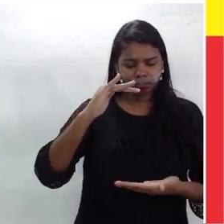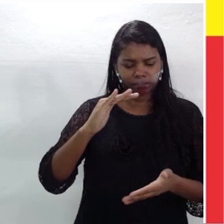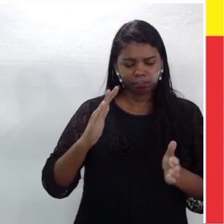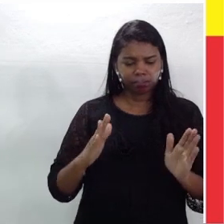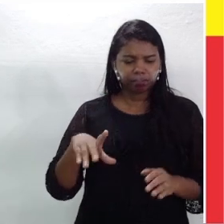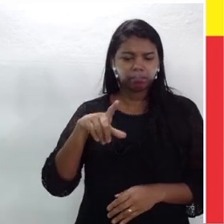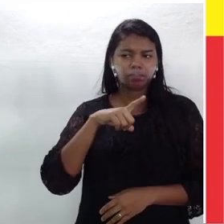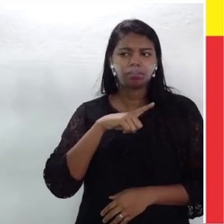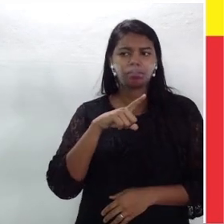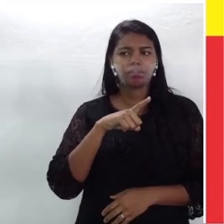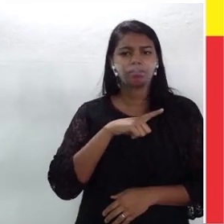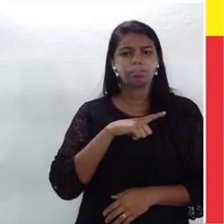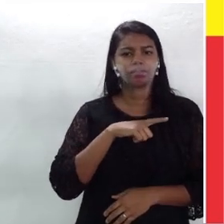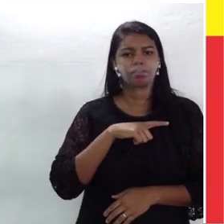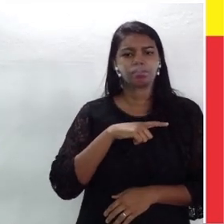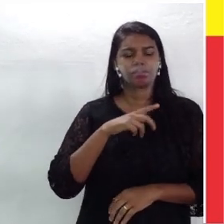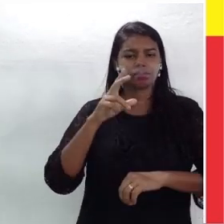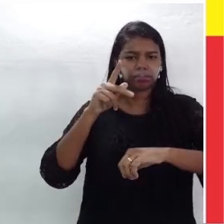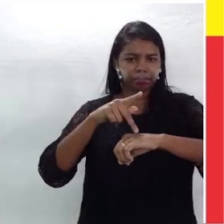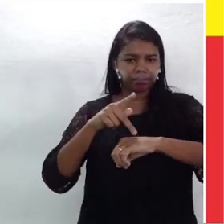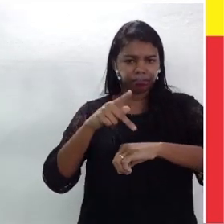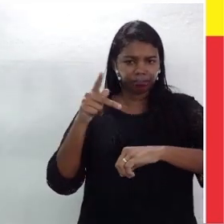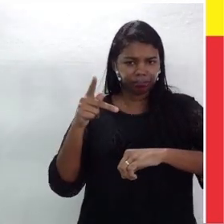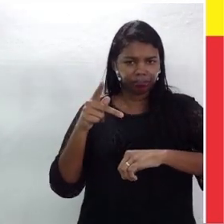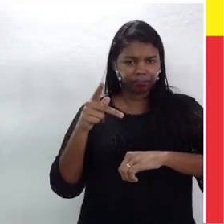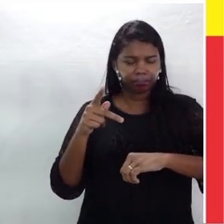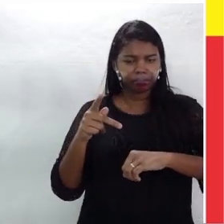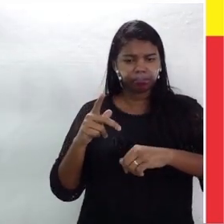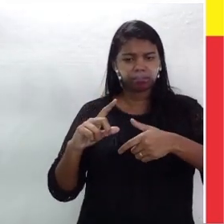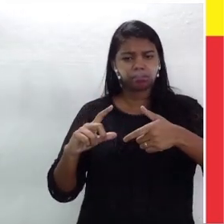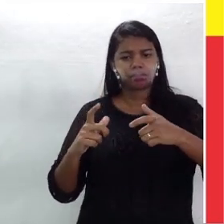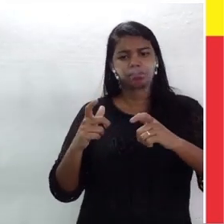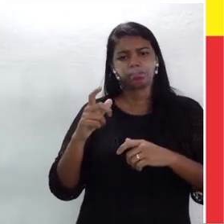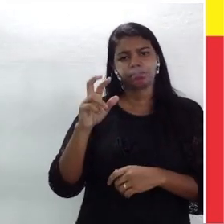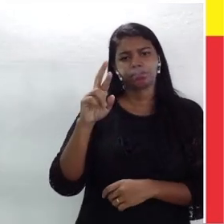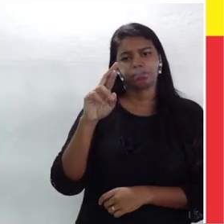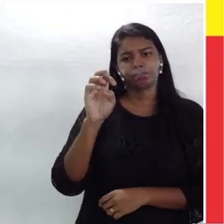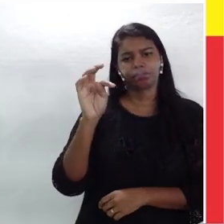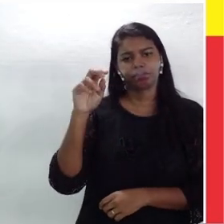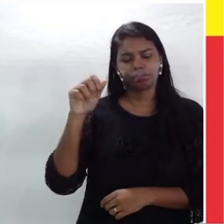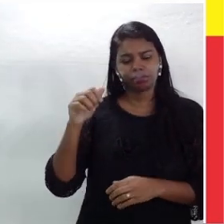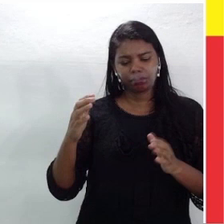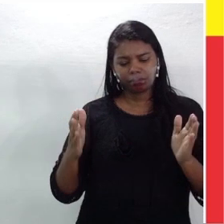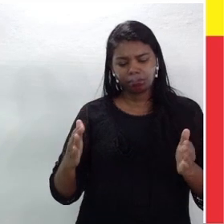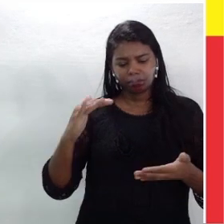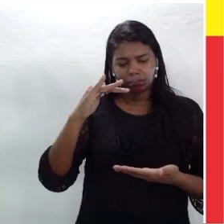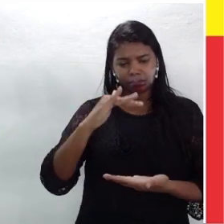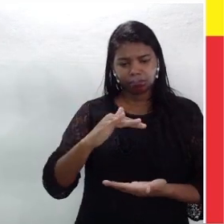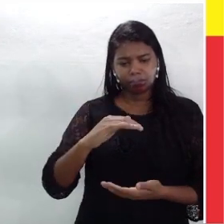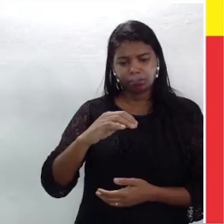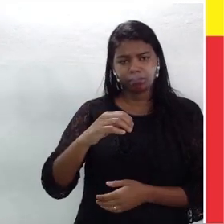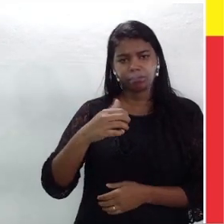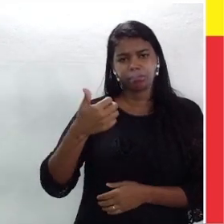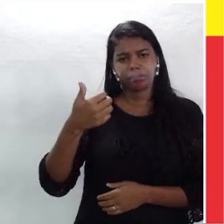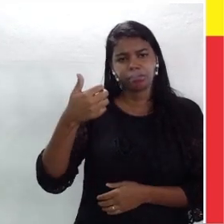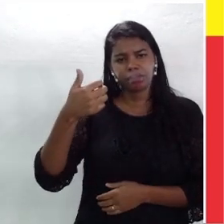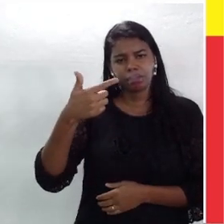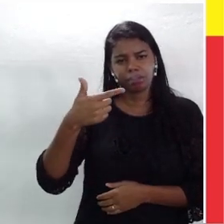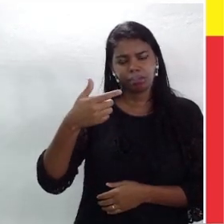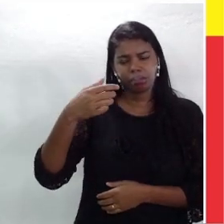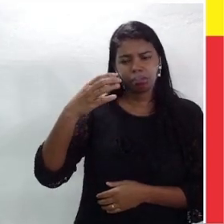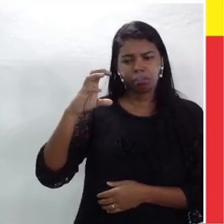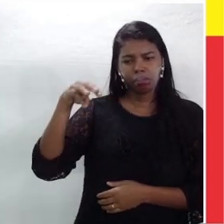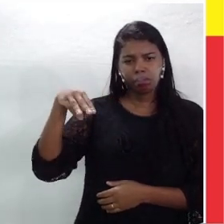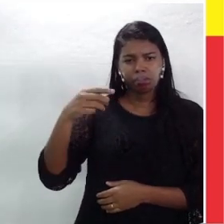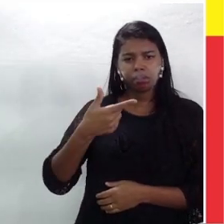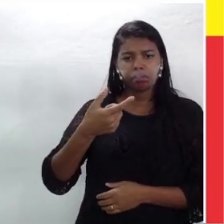possuem formato de paralelepípedo retângulo. Então temos aqui uma caixa, tem 12 centímetros por 20